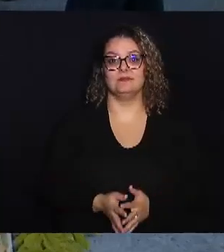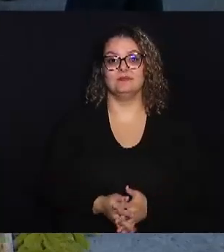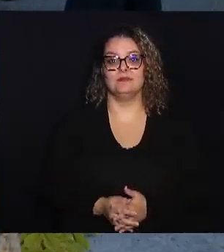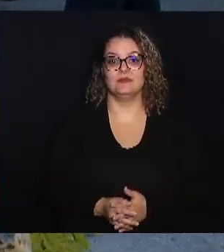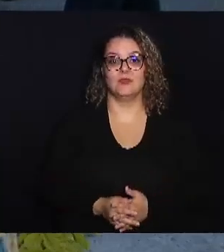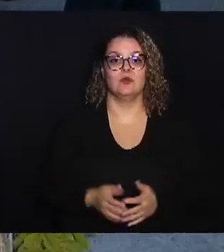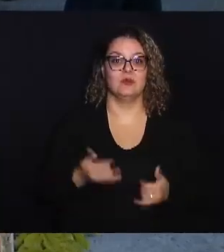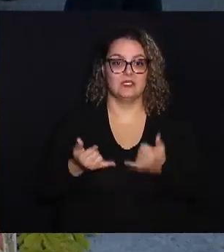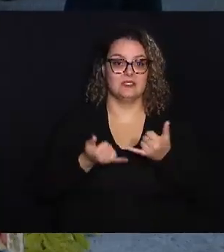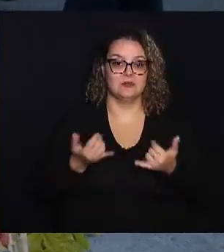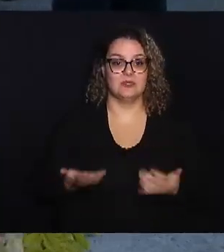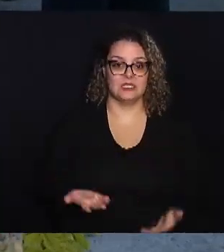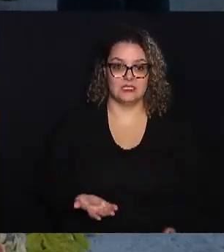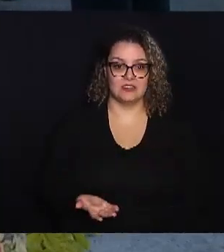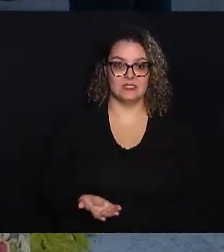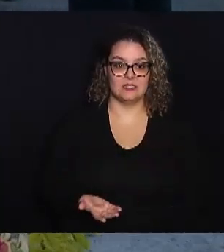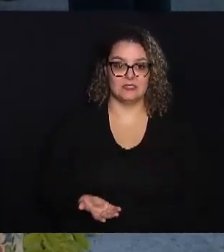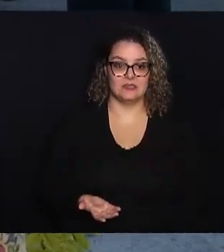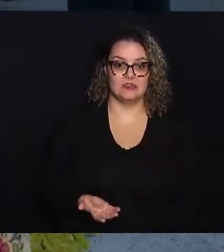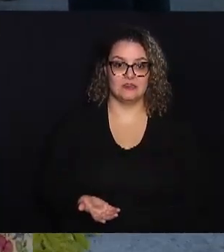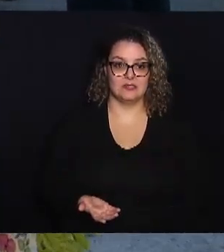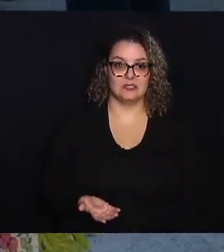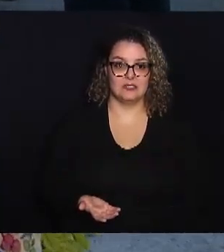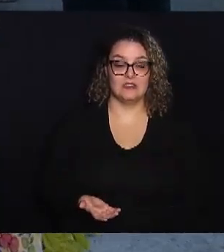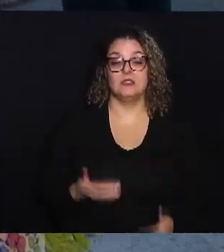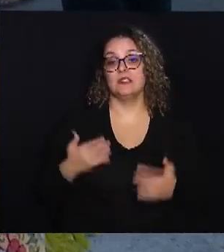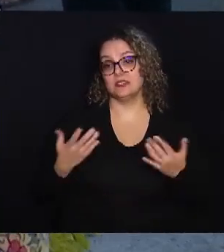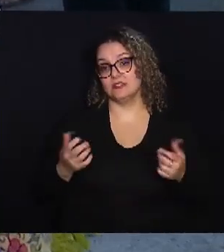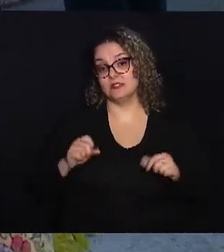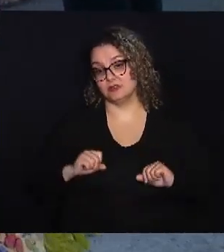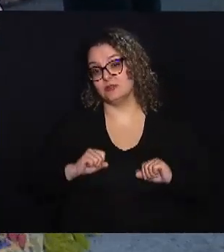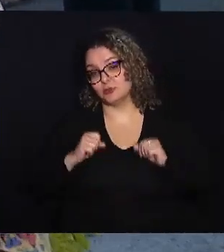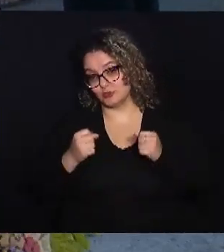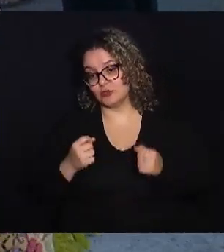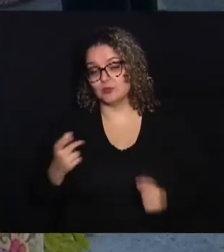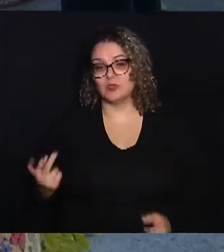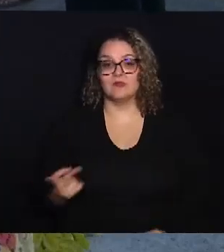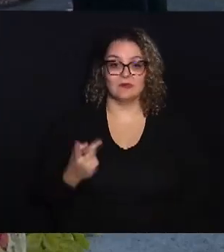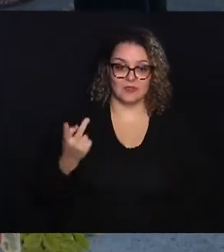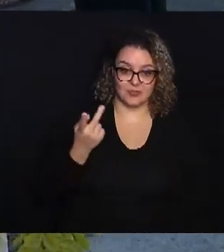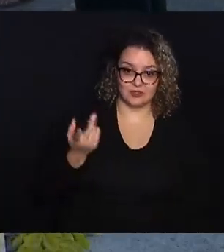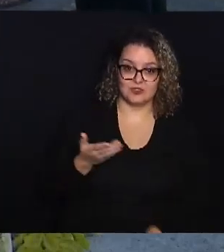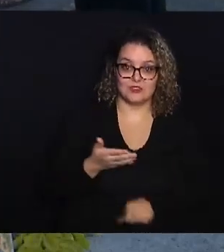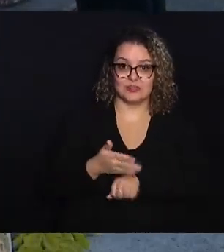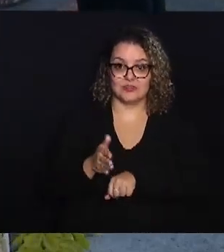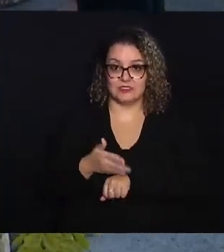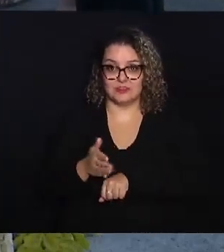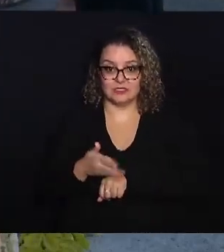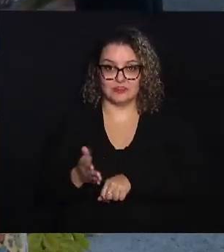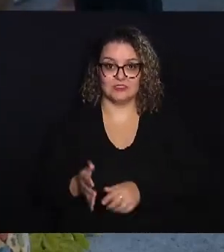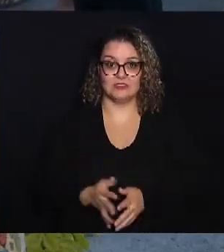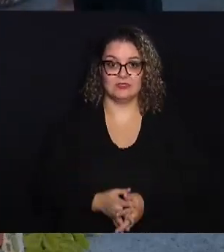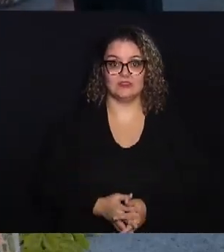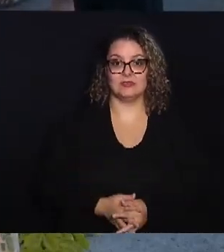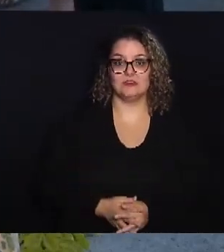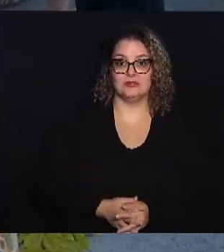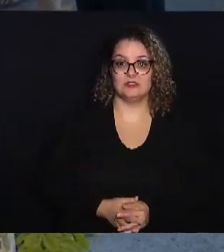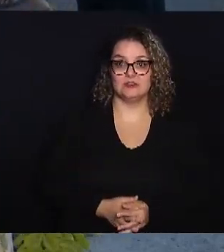Com esse brinquedo. Então a gente faz um esforço para valorizar essas práticas.